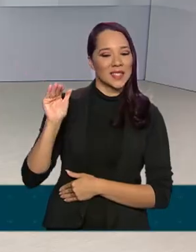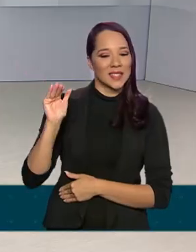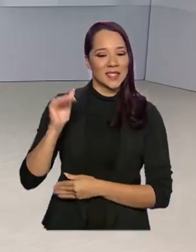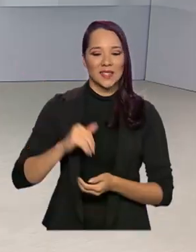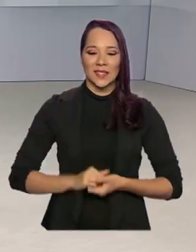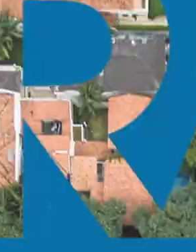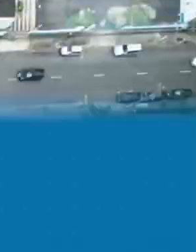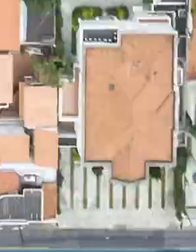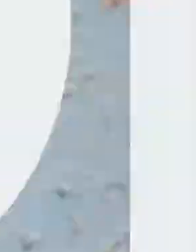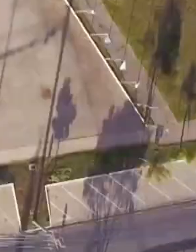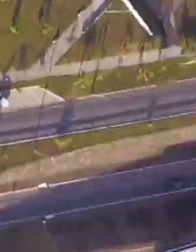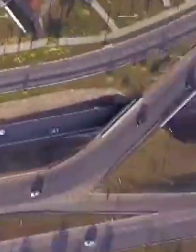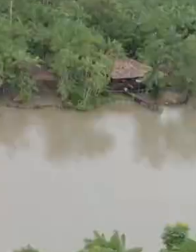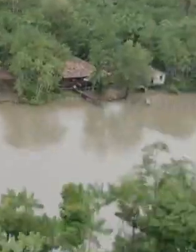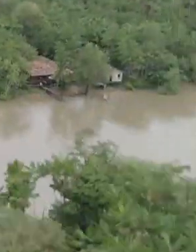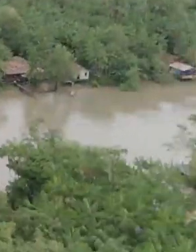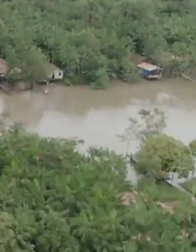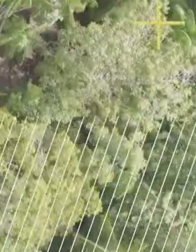tchau.